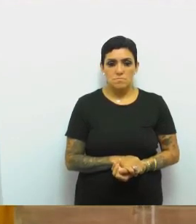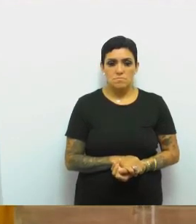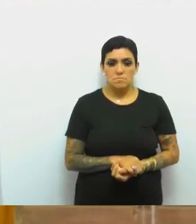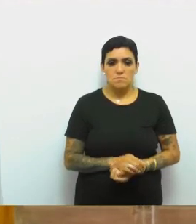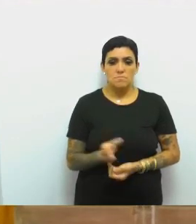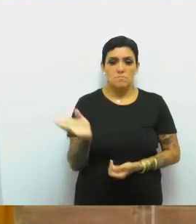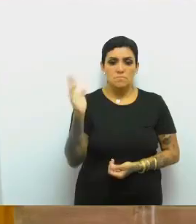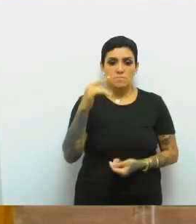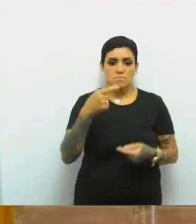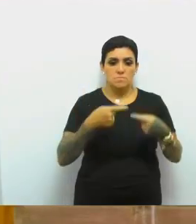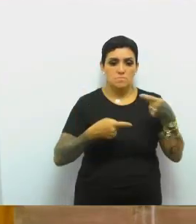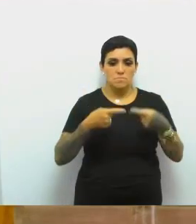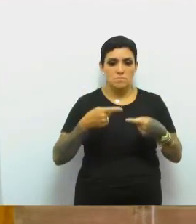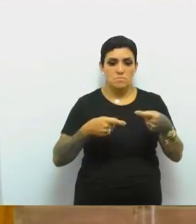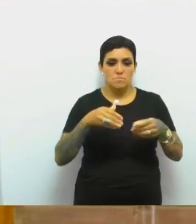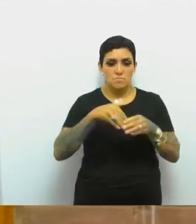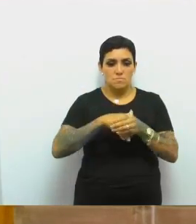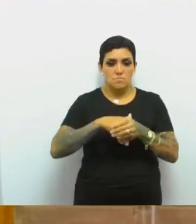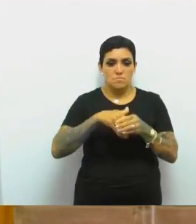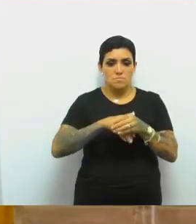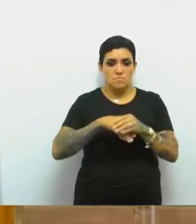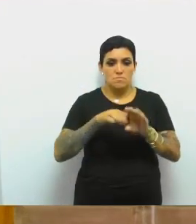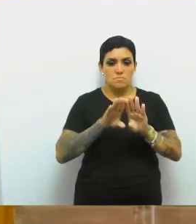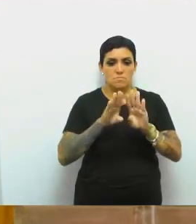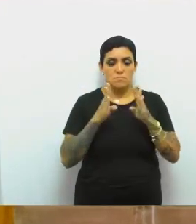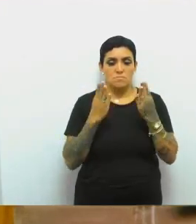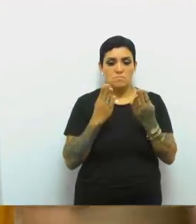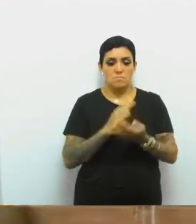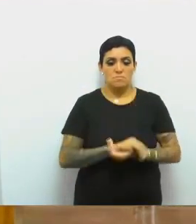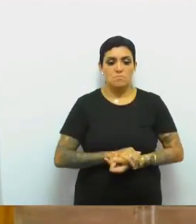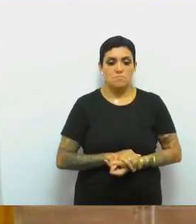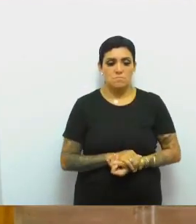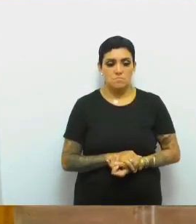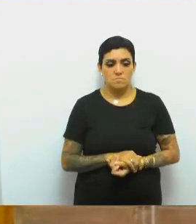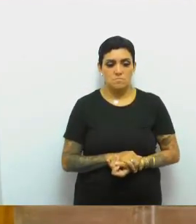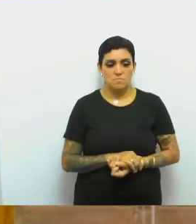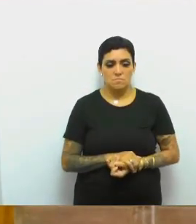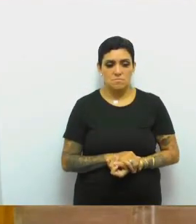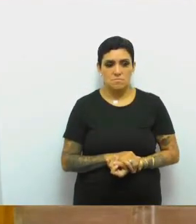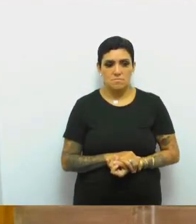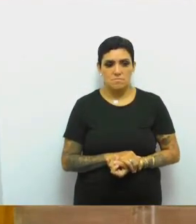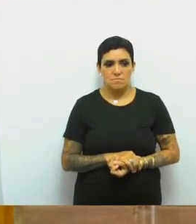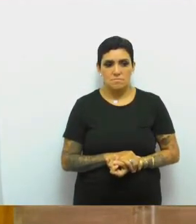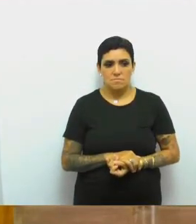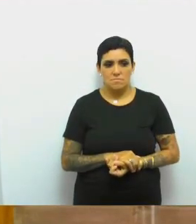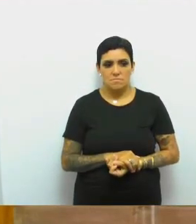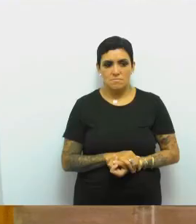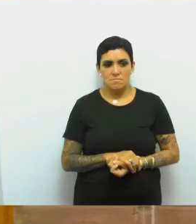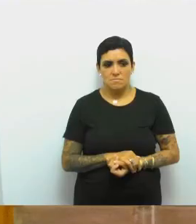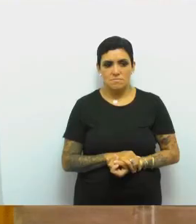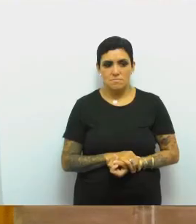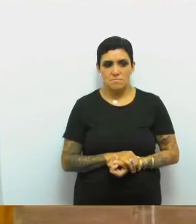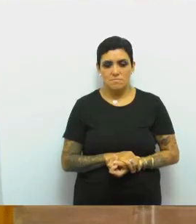Vamos colocar em discussão e votação os pareceres lidos pelo primeiro secretário.